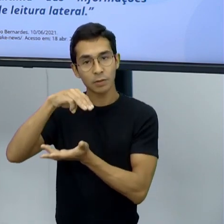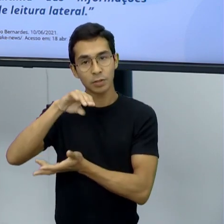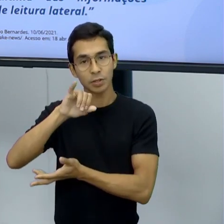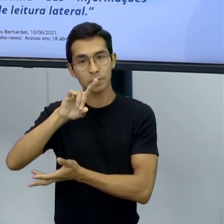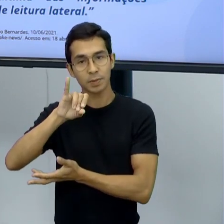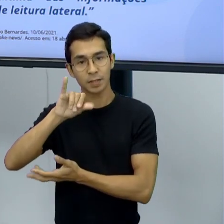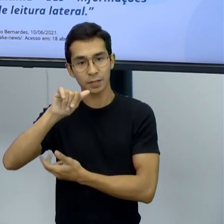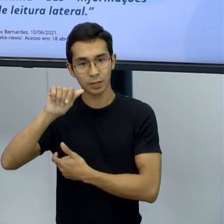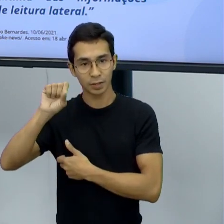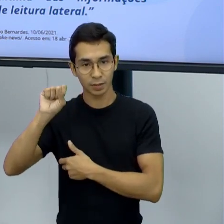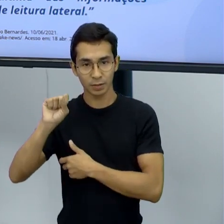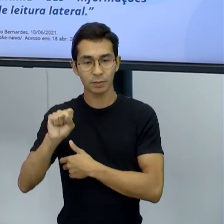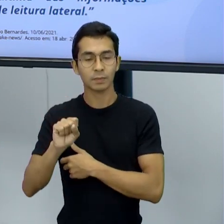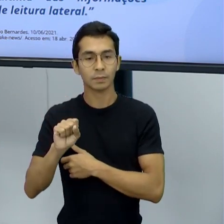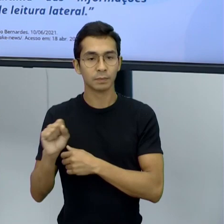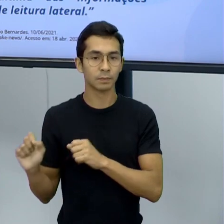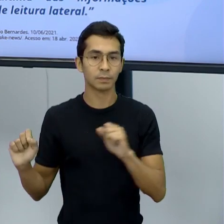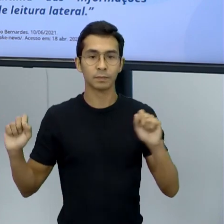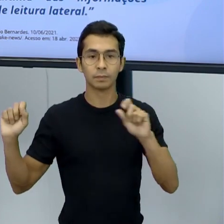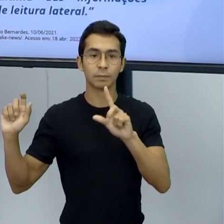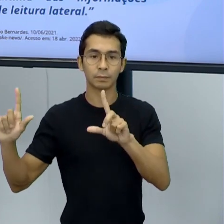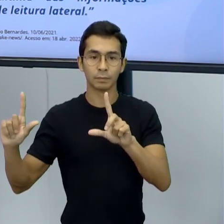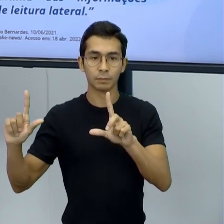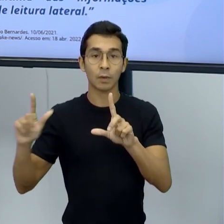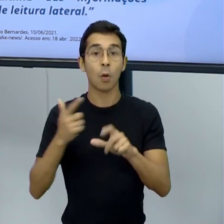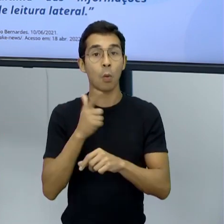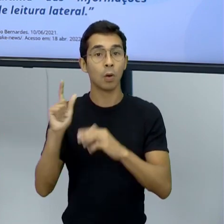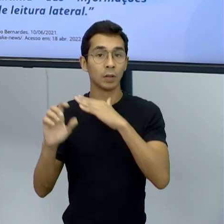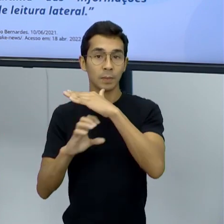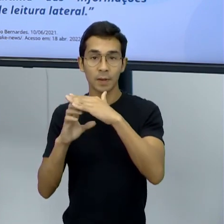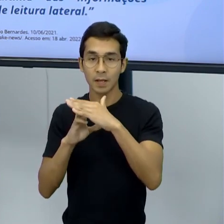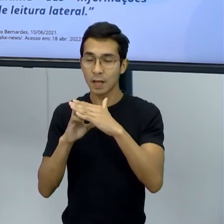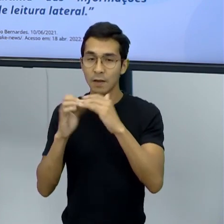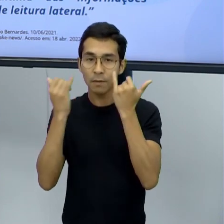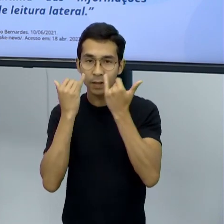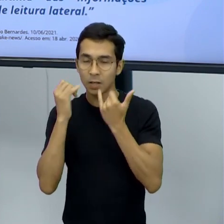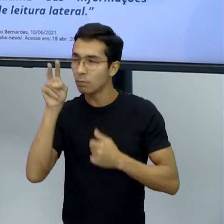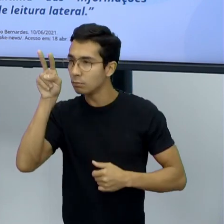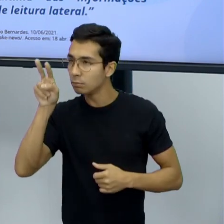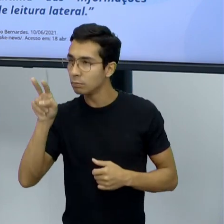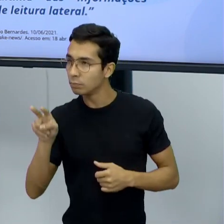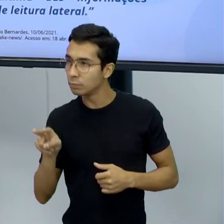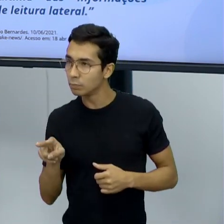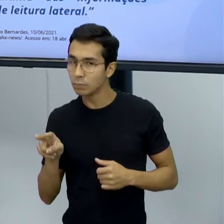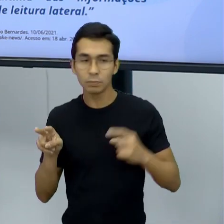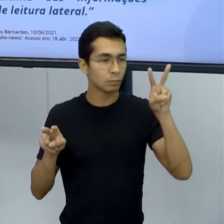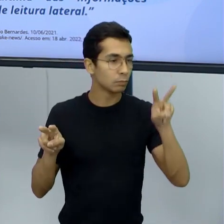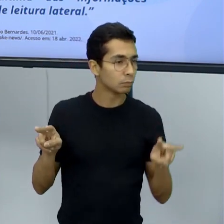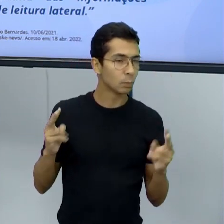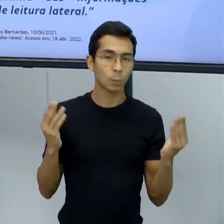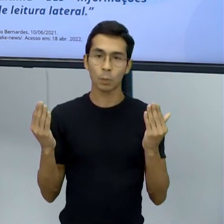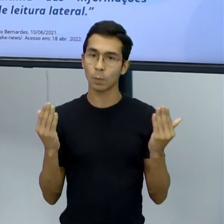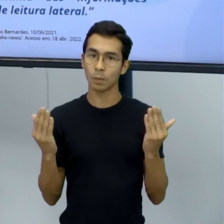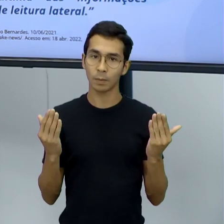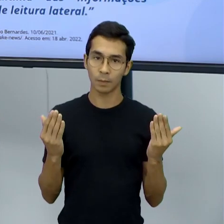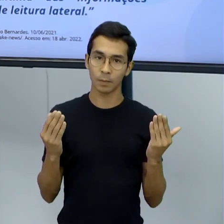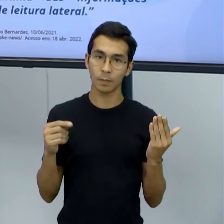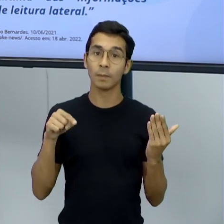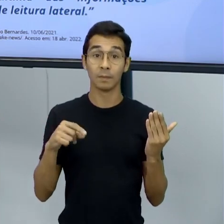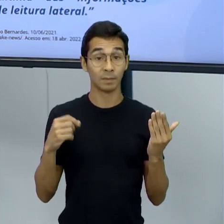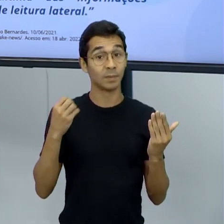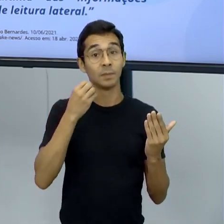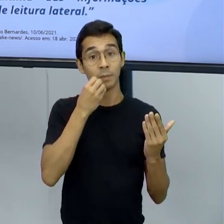naquilo. Você vai numa outra agência e tem informações. Ou seja, quando você vai abrindo várias abas,